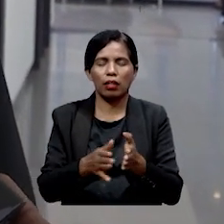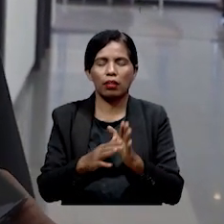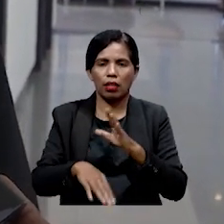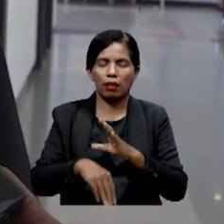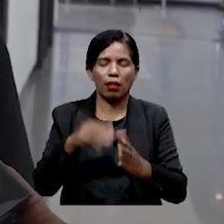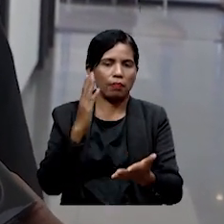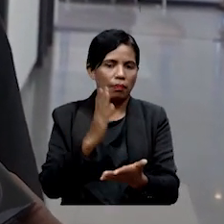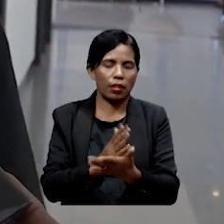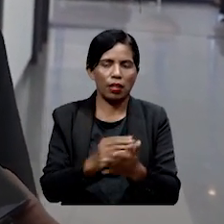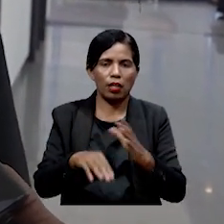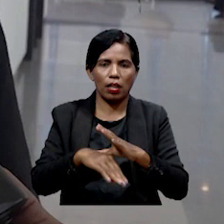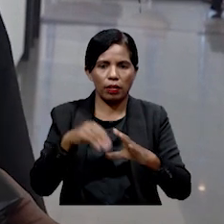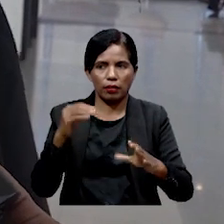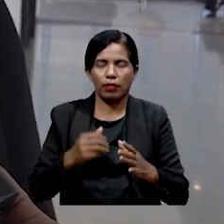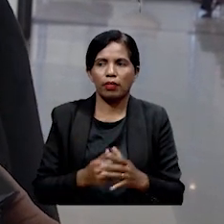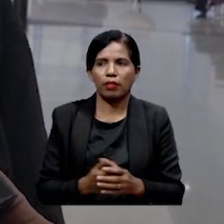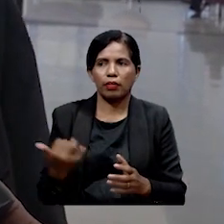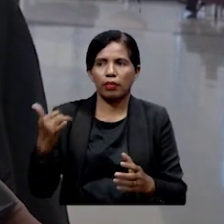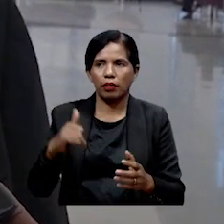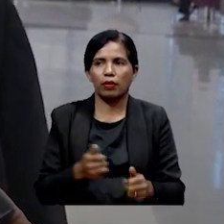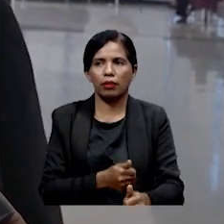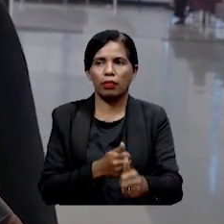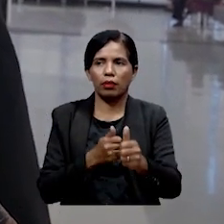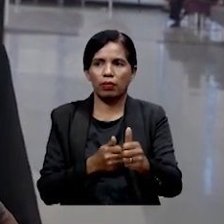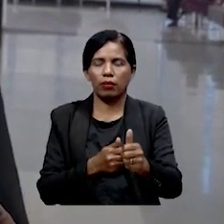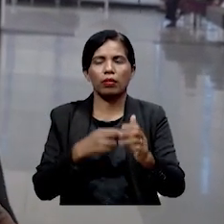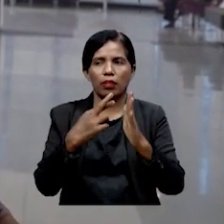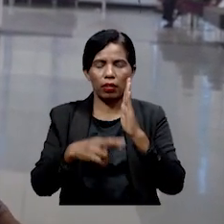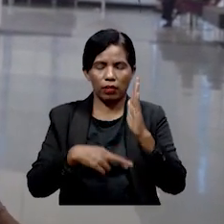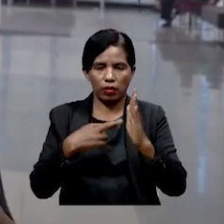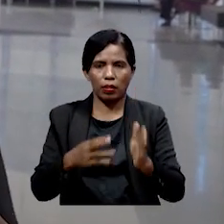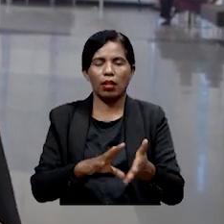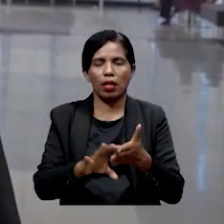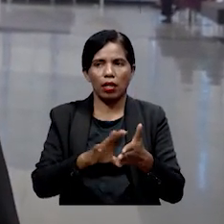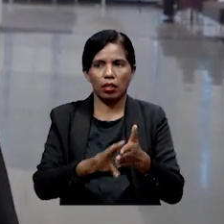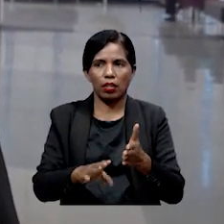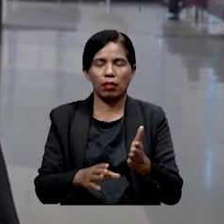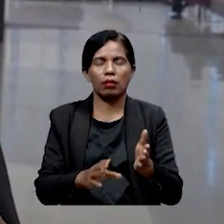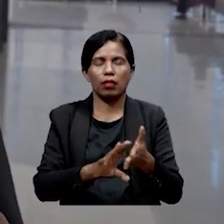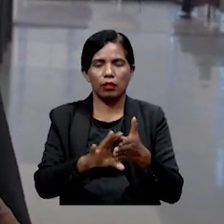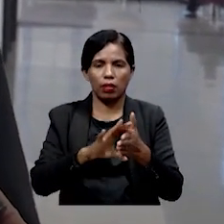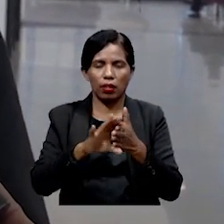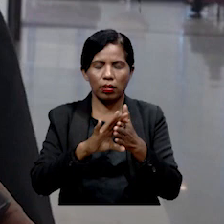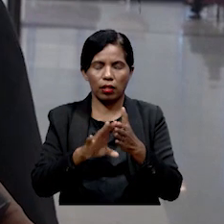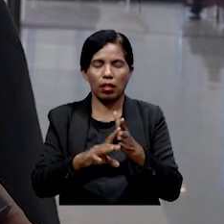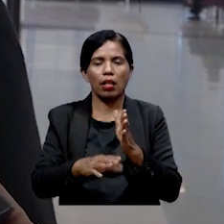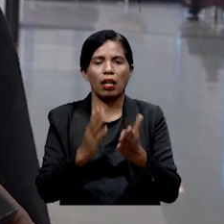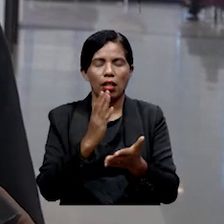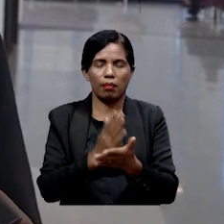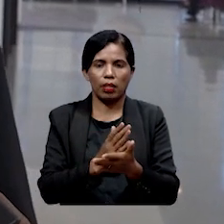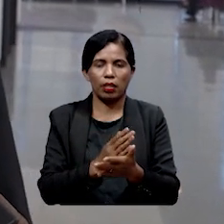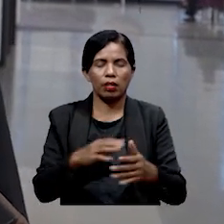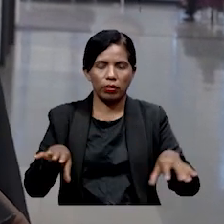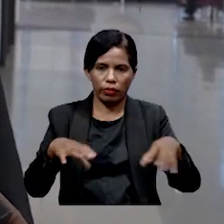resignation ne hanesan sira cumpre duni tu procedimento top pedido resignation mas que nune